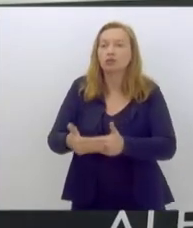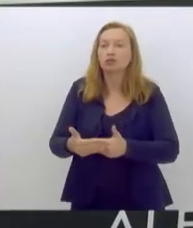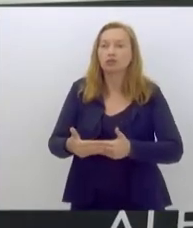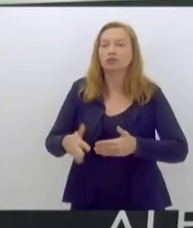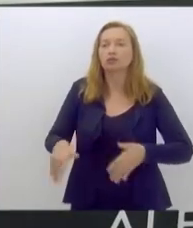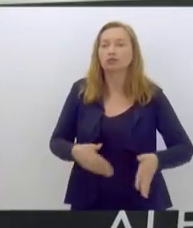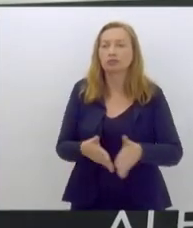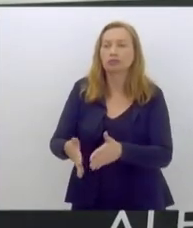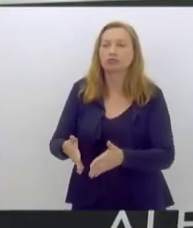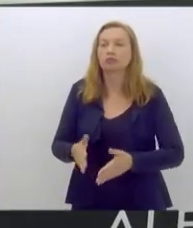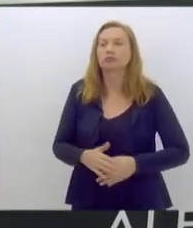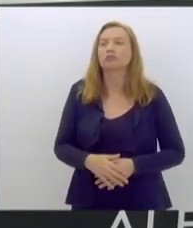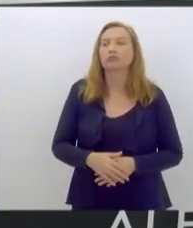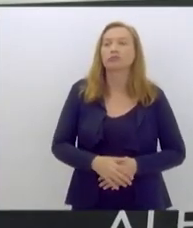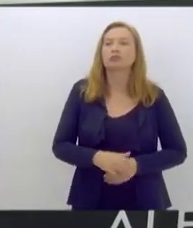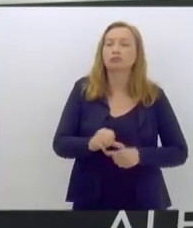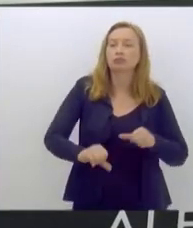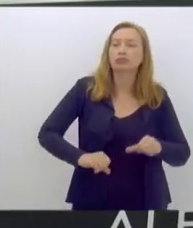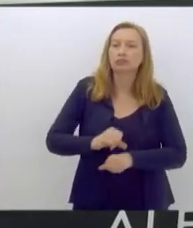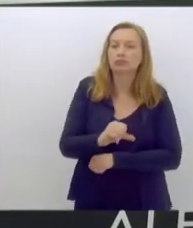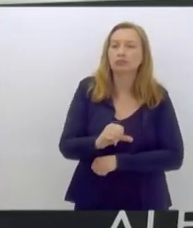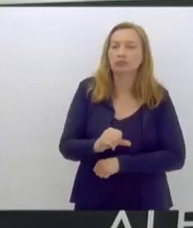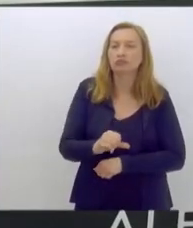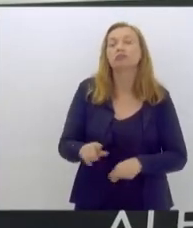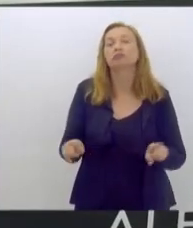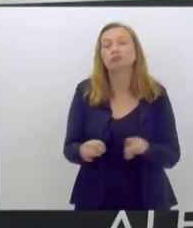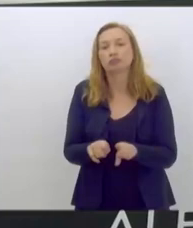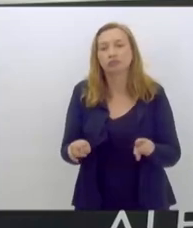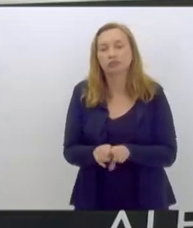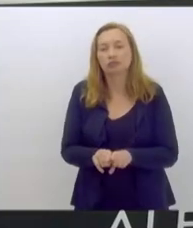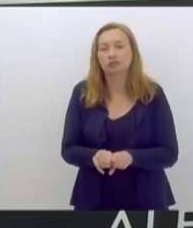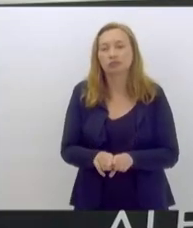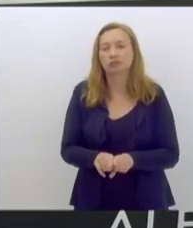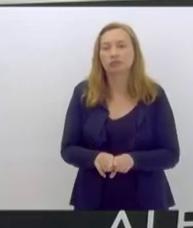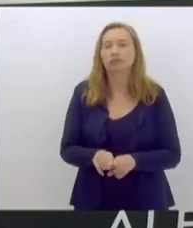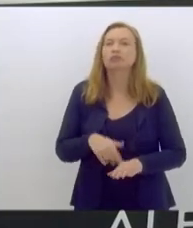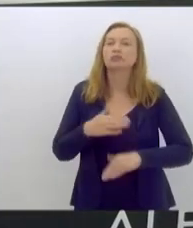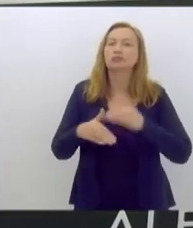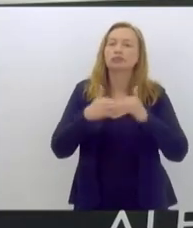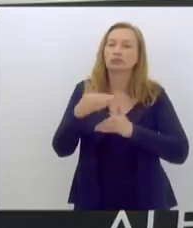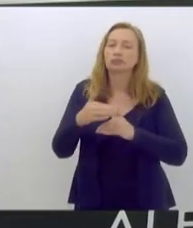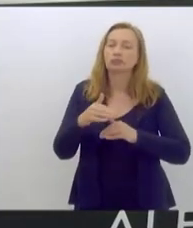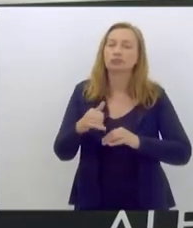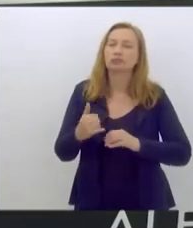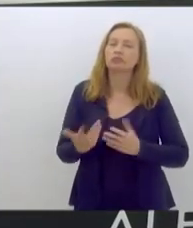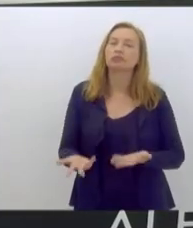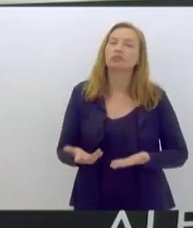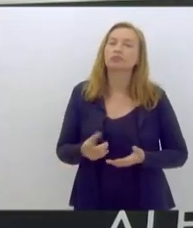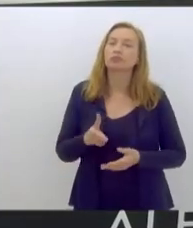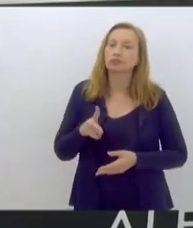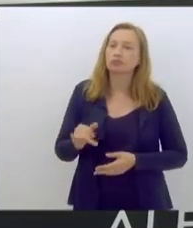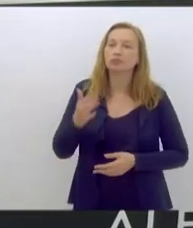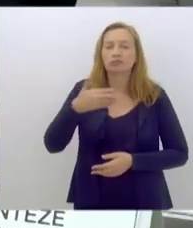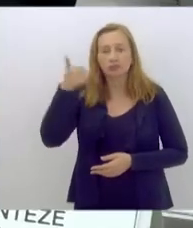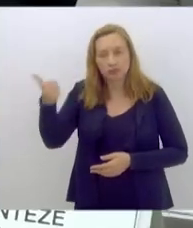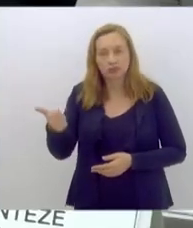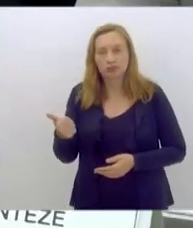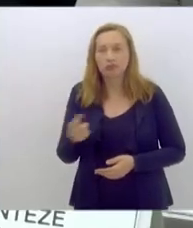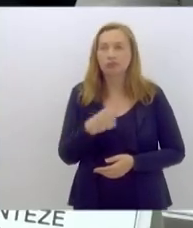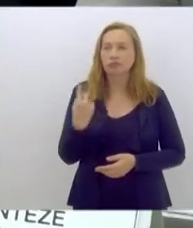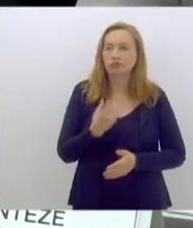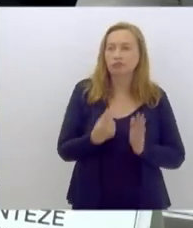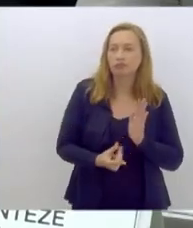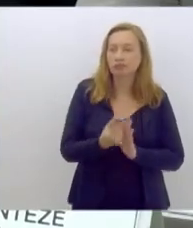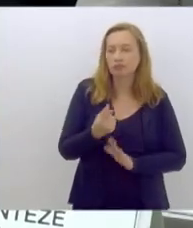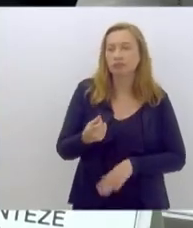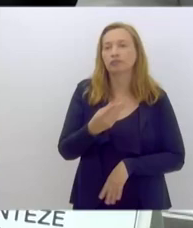direção para que isso se transforme também num fator de desenvolvimento que vai melhorar as nossas